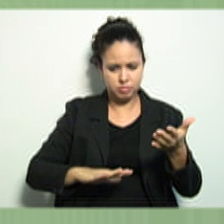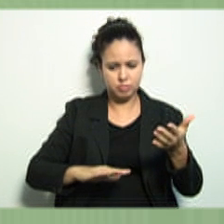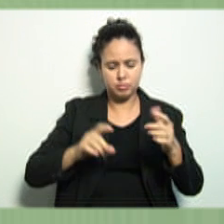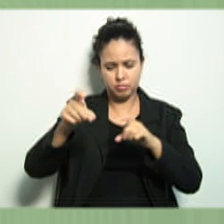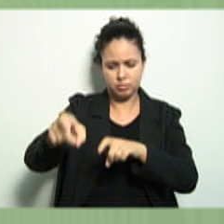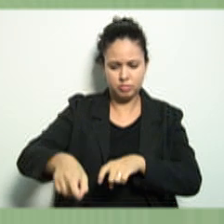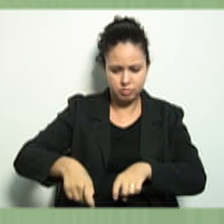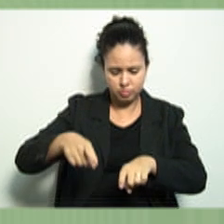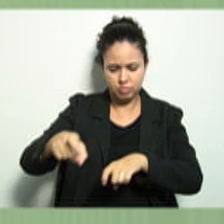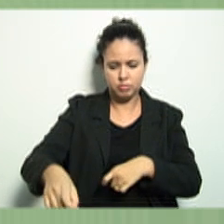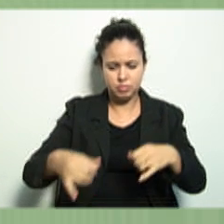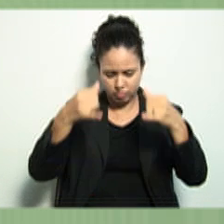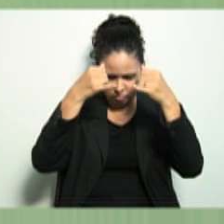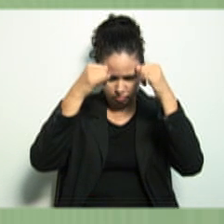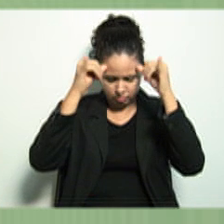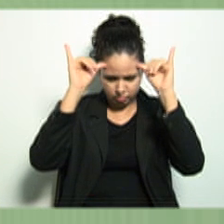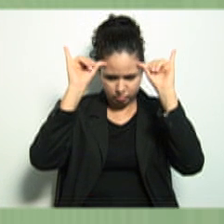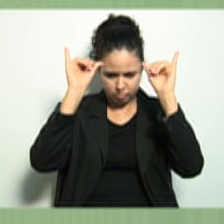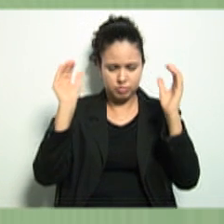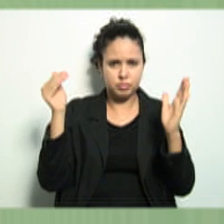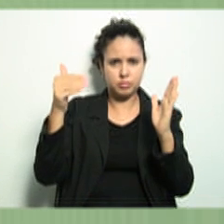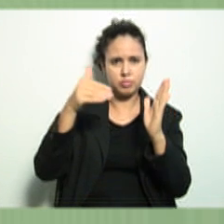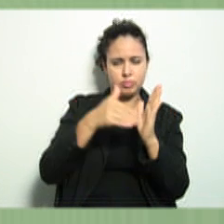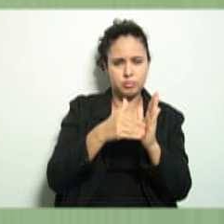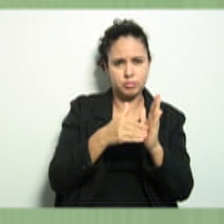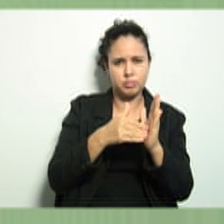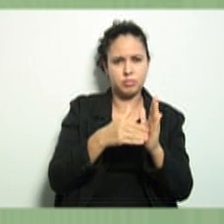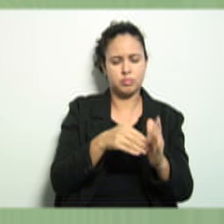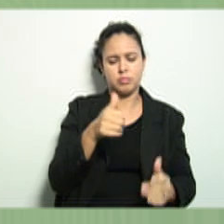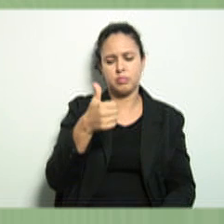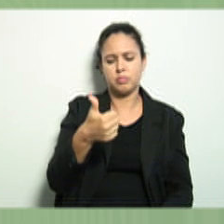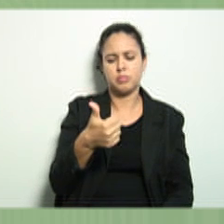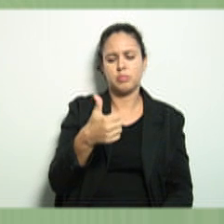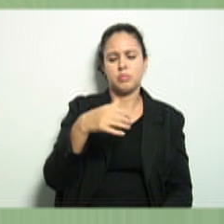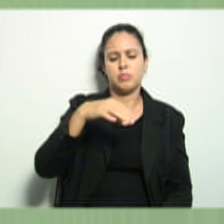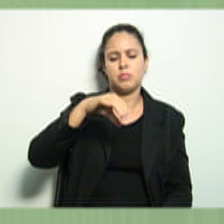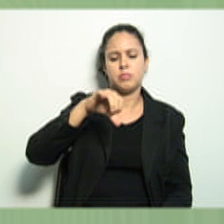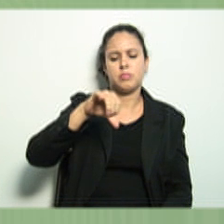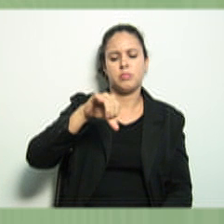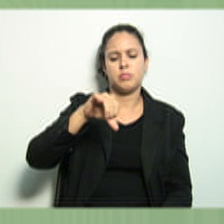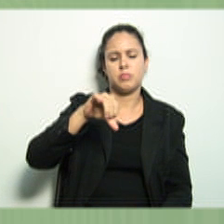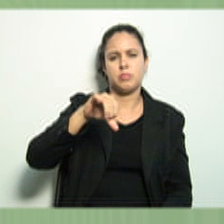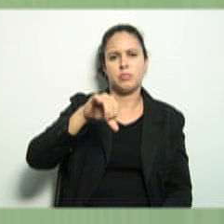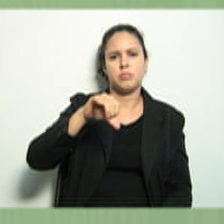70 até a década de 90. Vejam ali na década de 70,